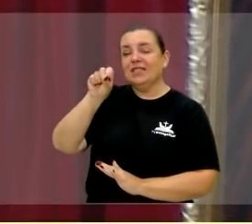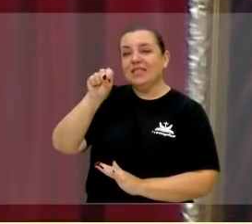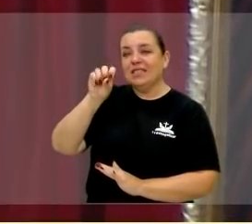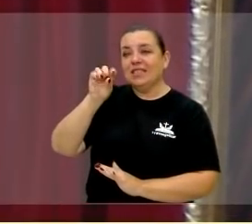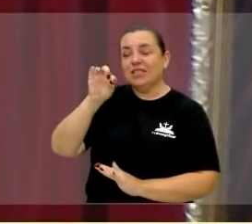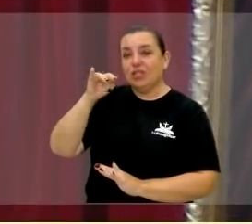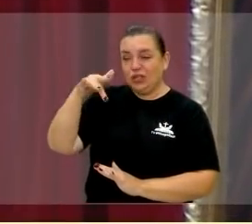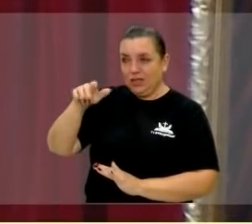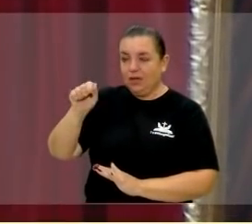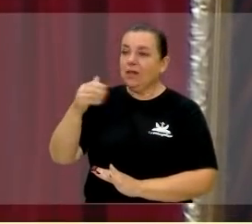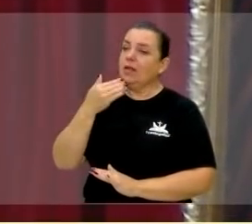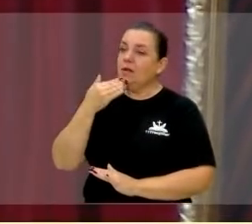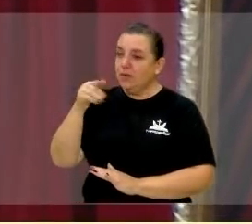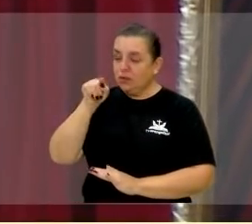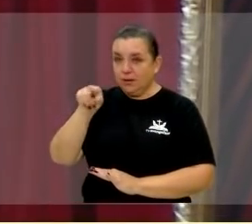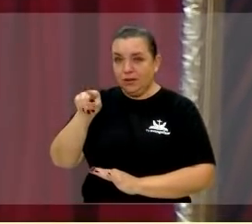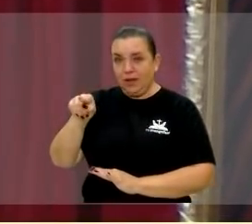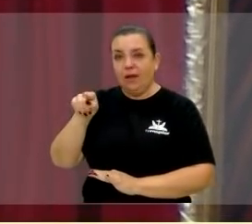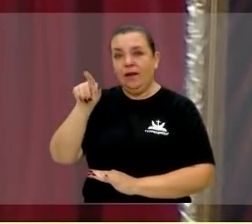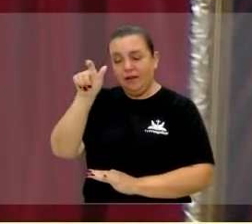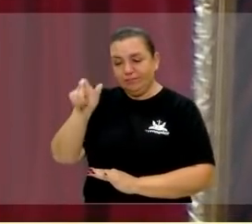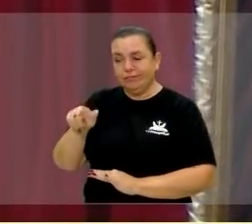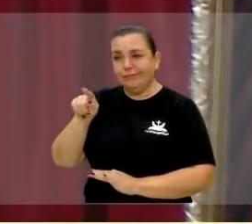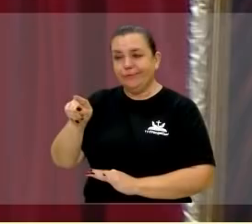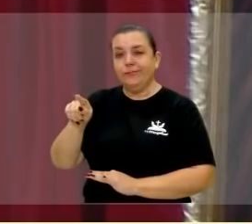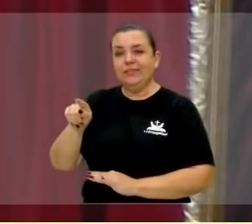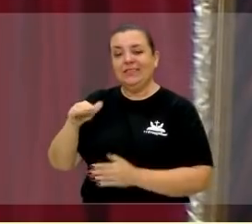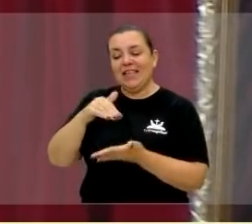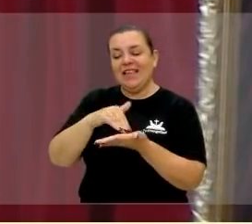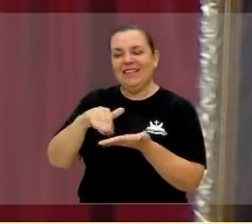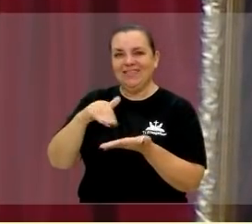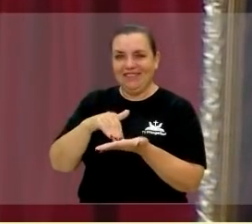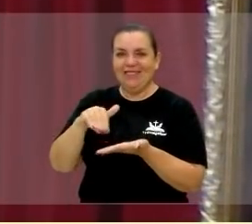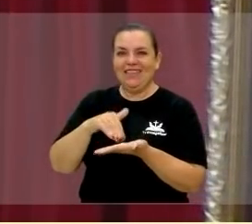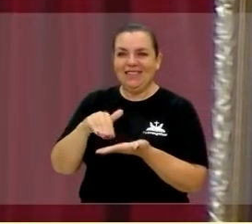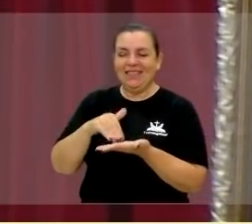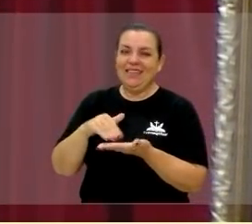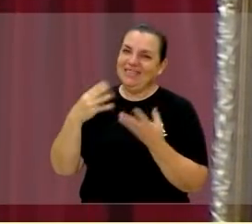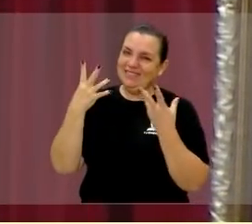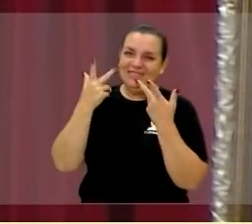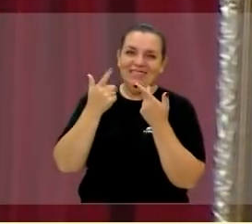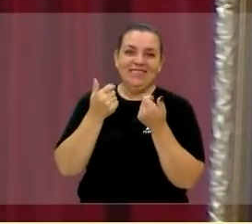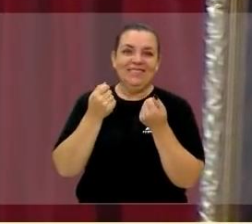e pediu que ela fosse a sua secretária, bonito isso,